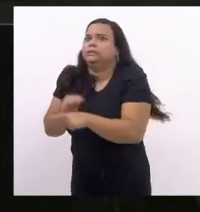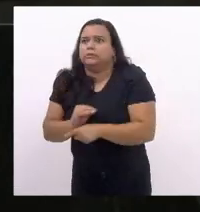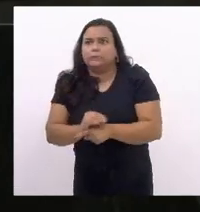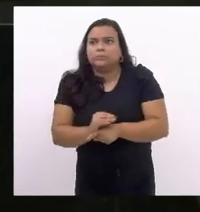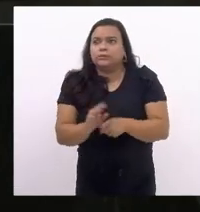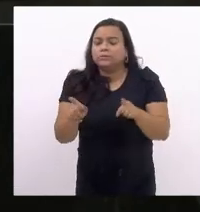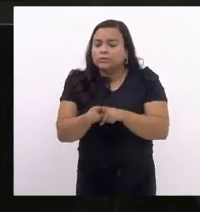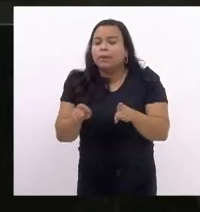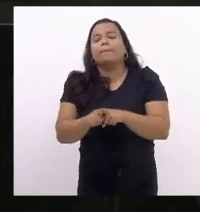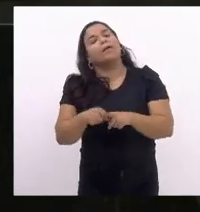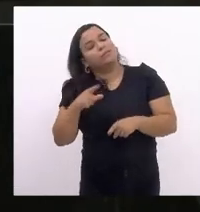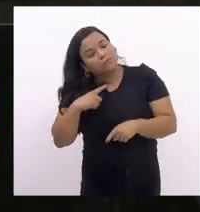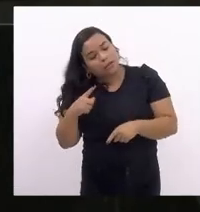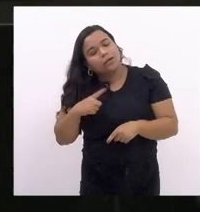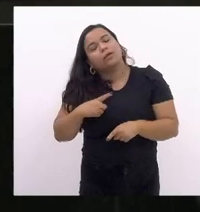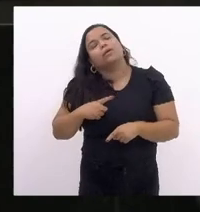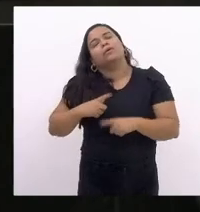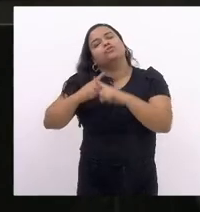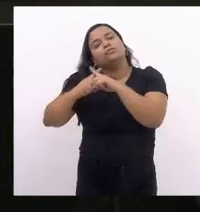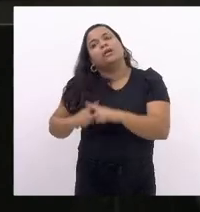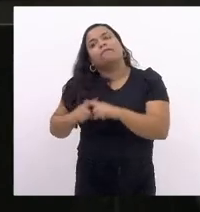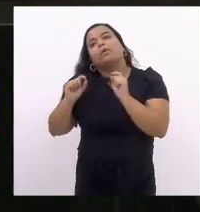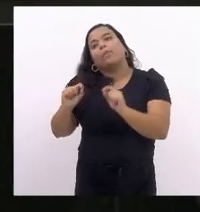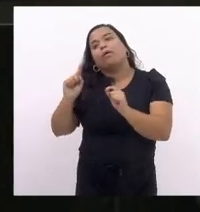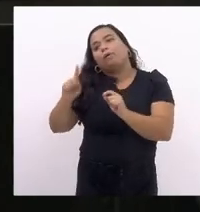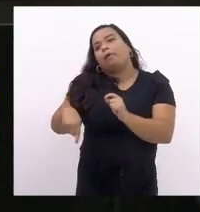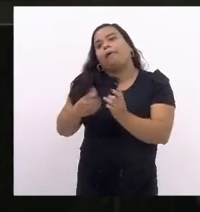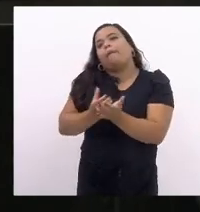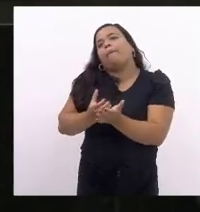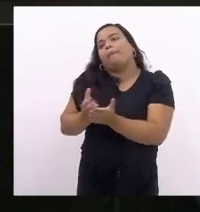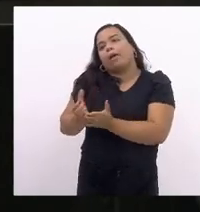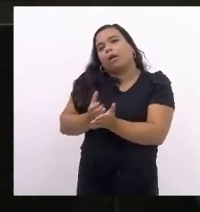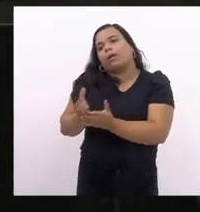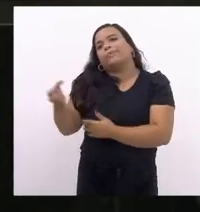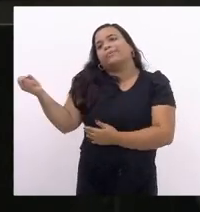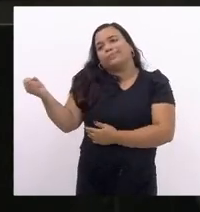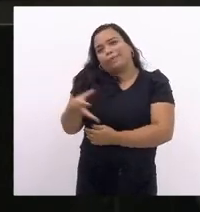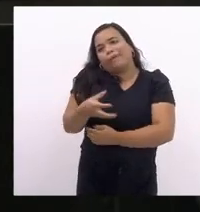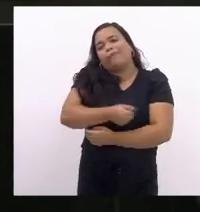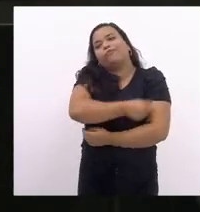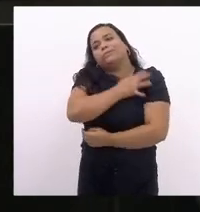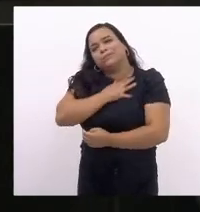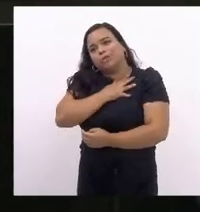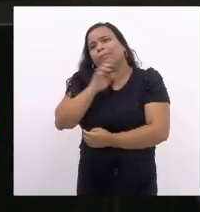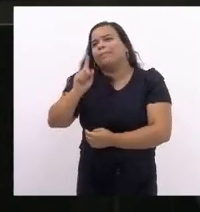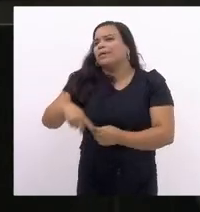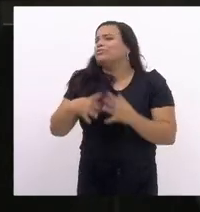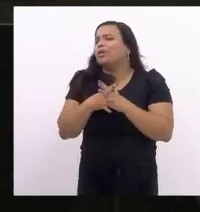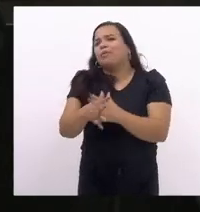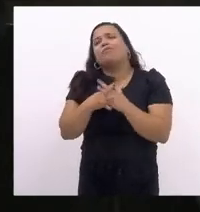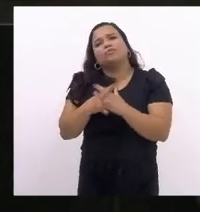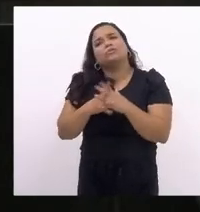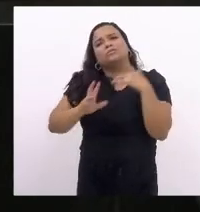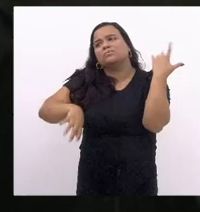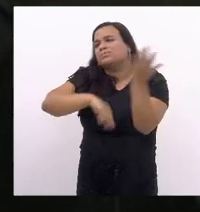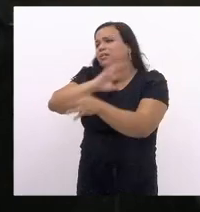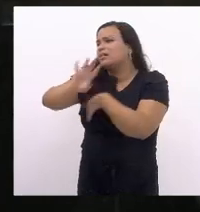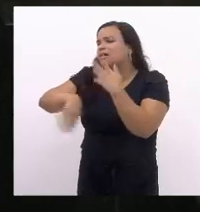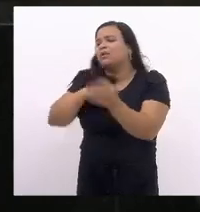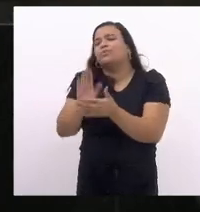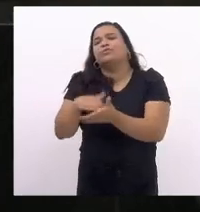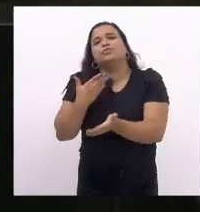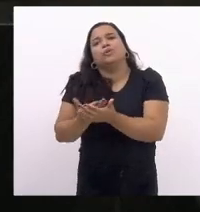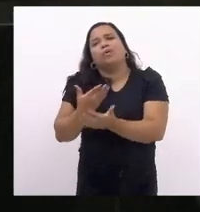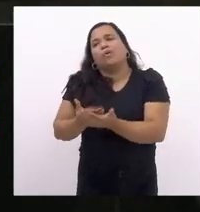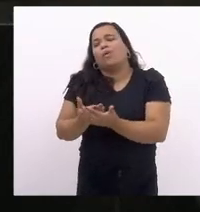posto em relação ao currículo do chamado novo ensino médio. É uma confusão generalizada nas escolas estaduais,